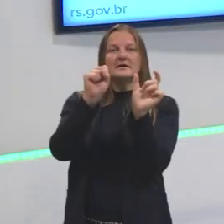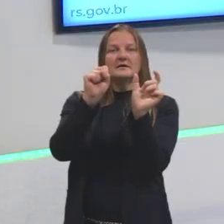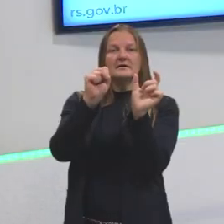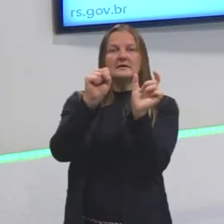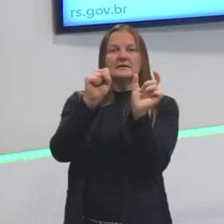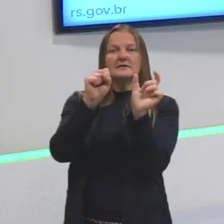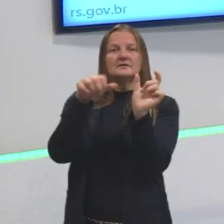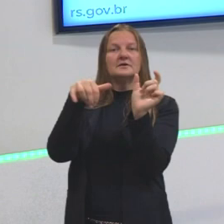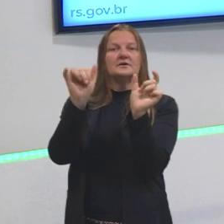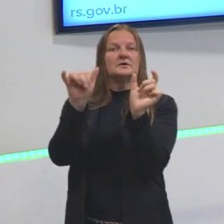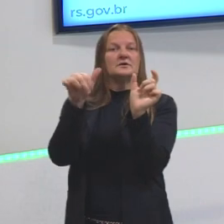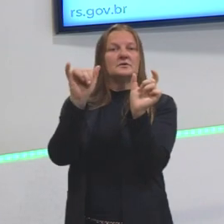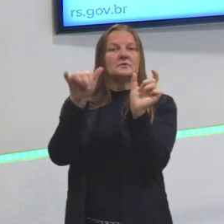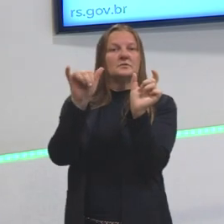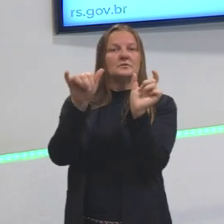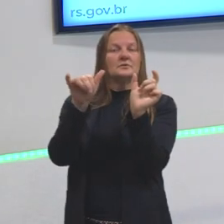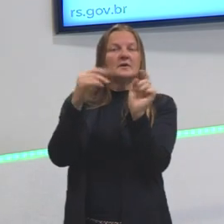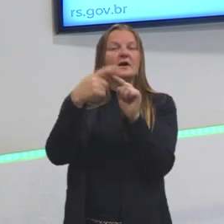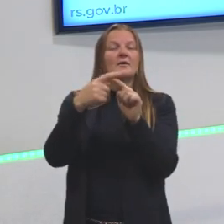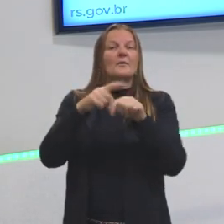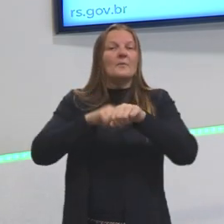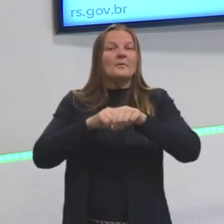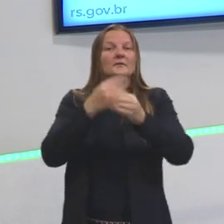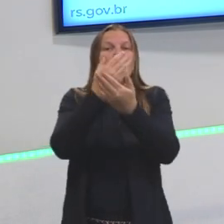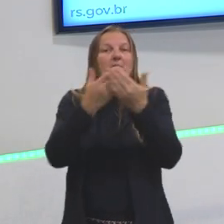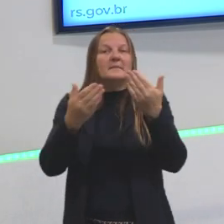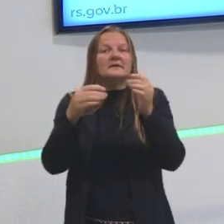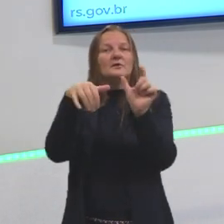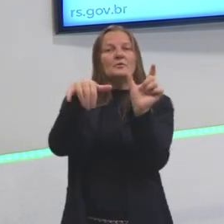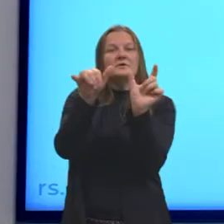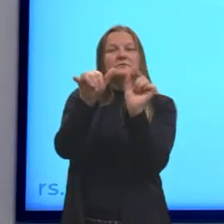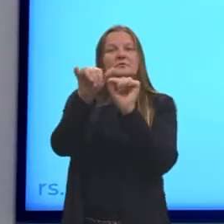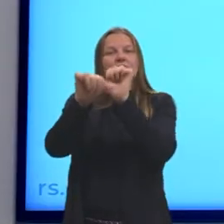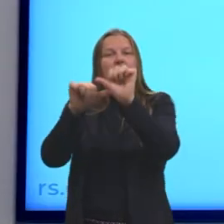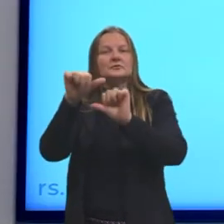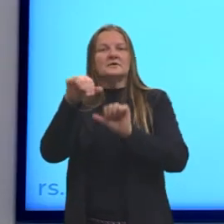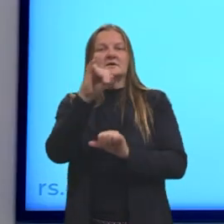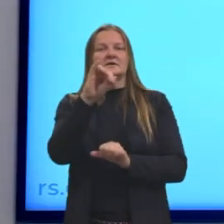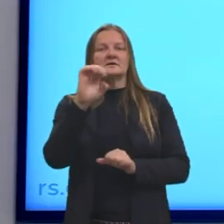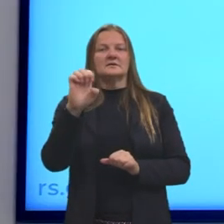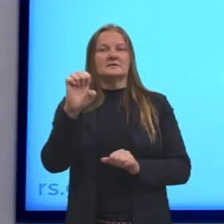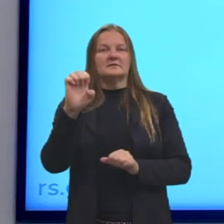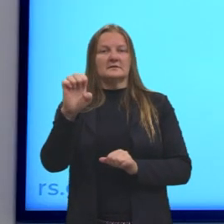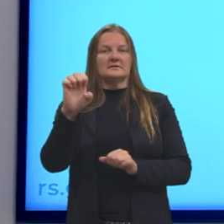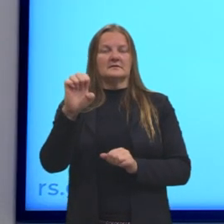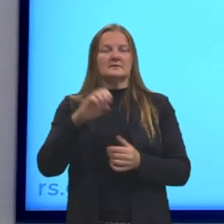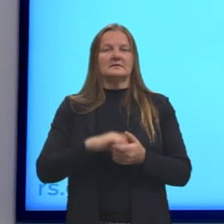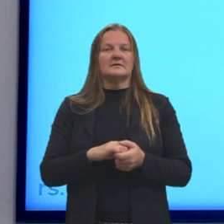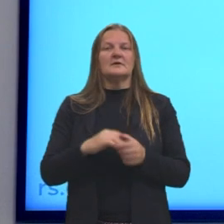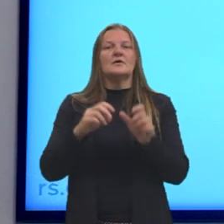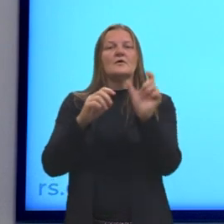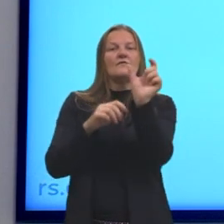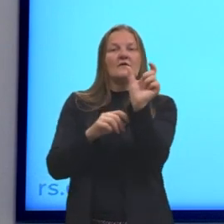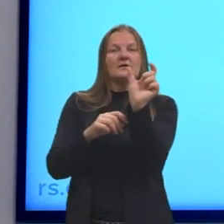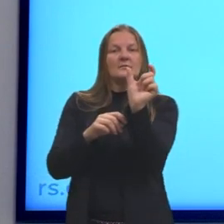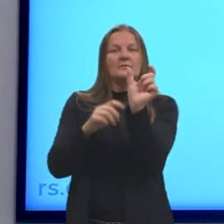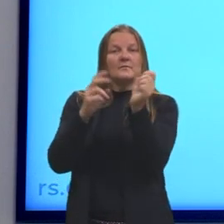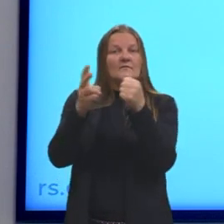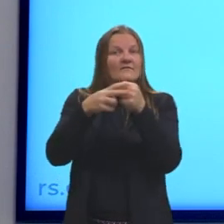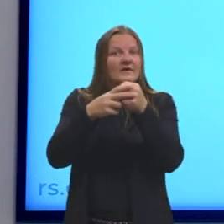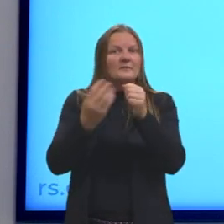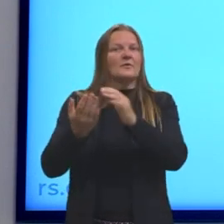a y e no momento que ele perdeu aquele y e ganhou aí de ele se transformou no verbo no passado